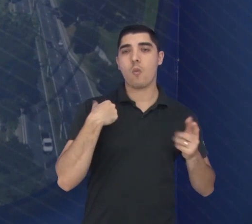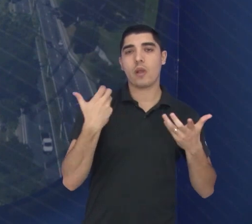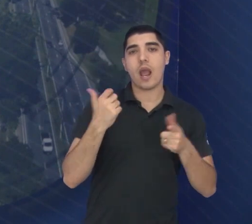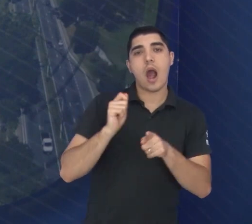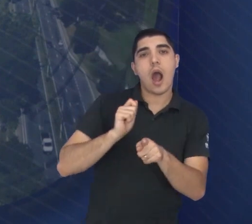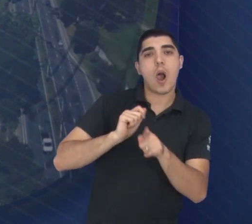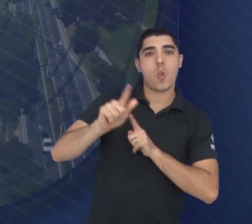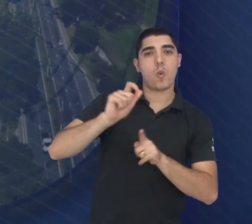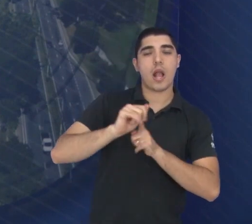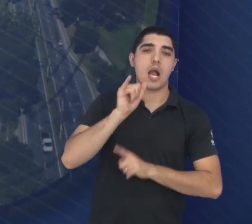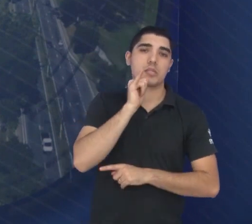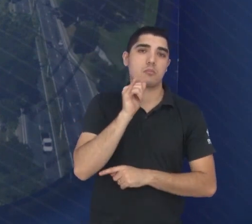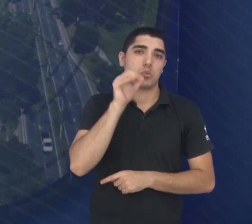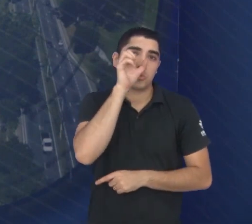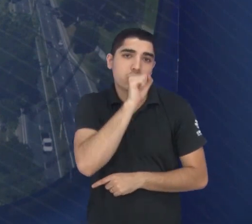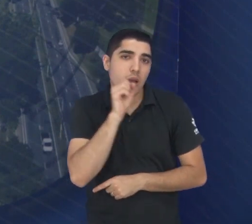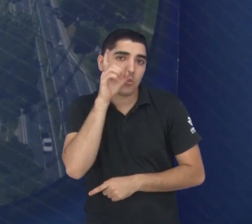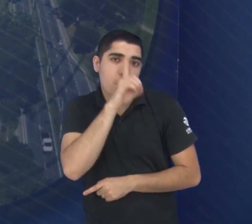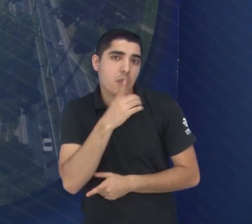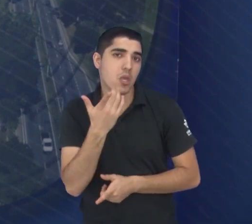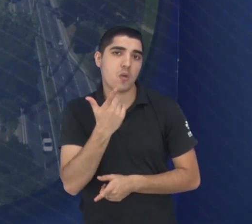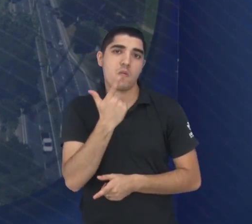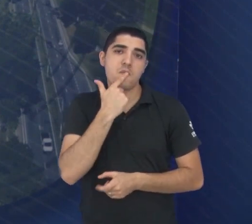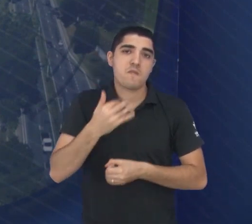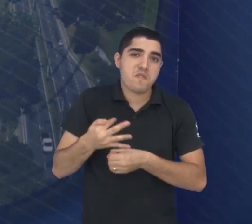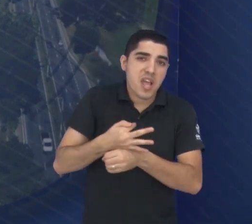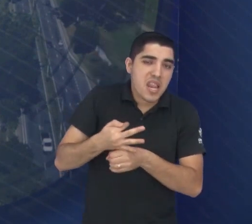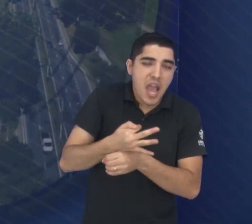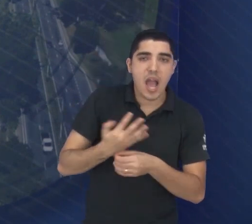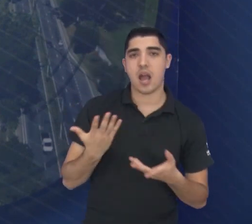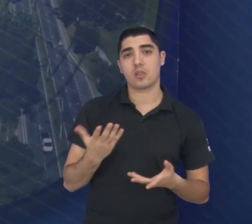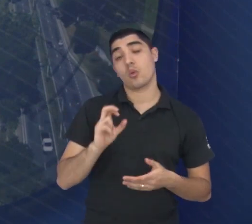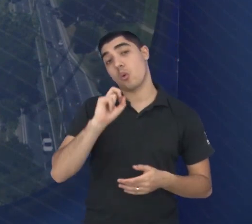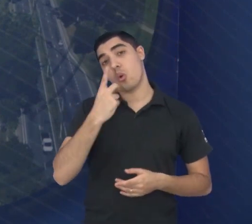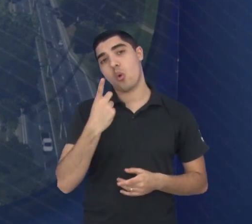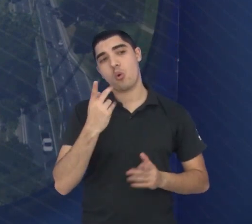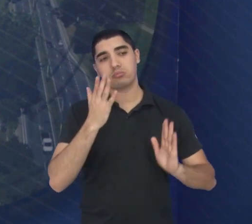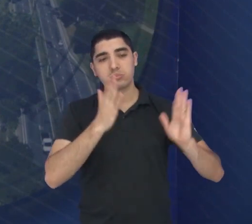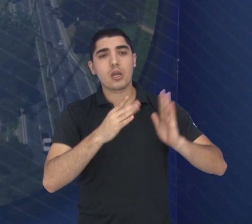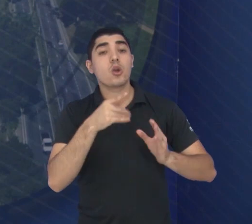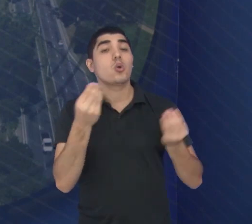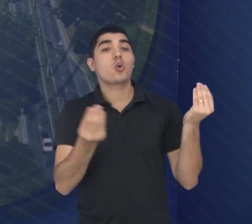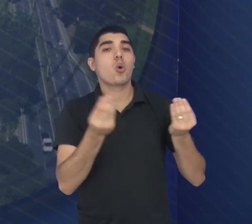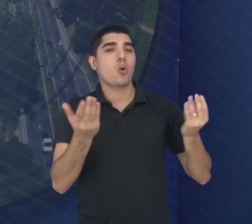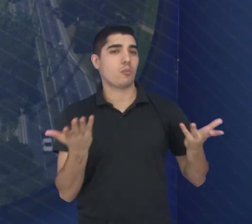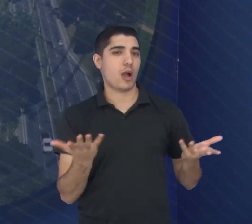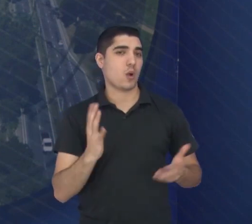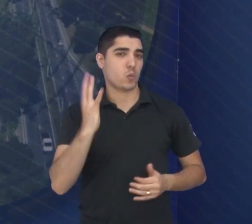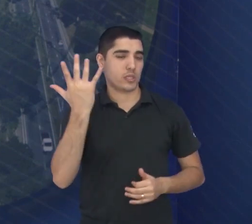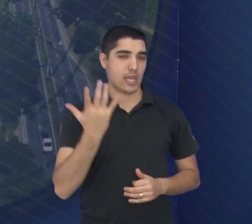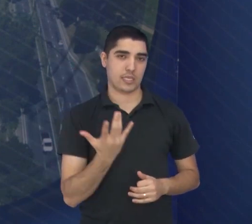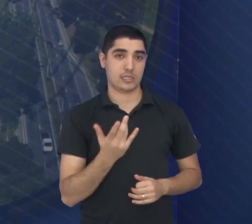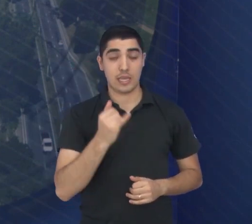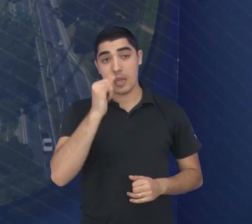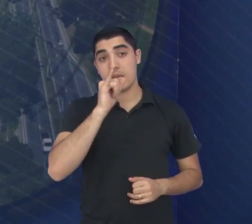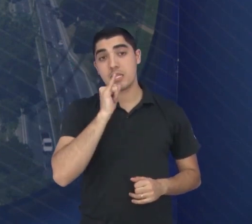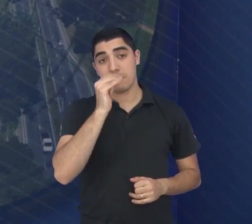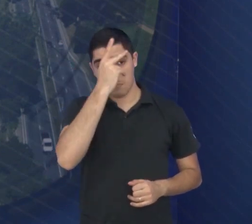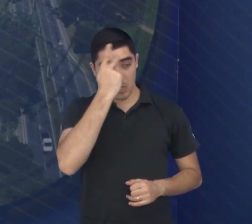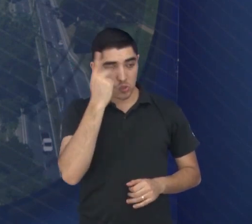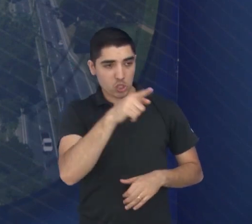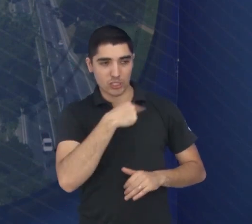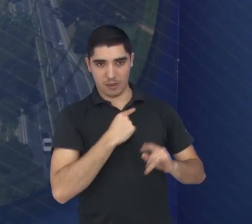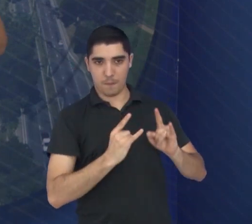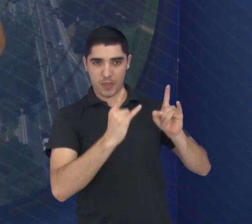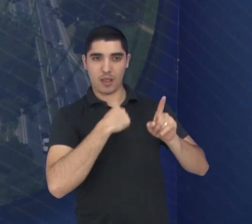fim de semana, por um feriado, por mais tempo, enfim. Como lidar com isso? Porque tem casos de pessoas que fizeram isso, o caso